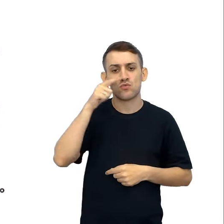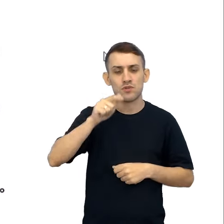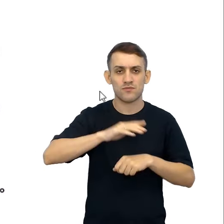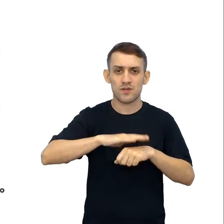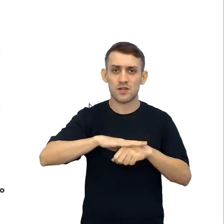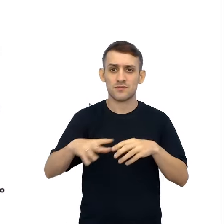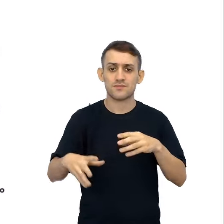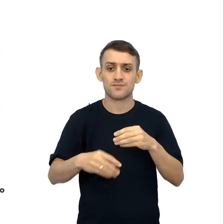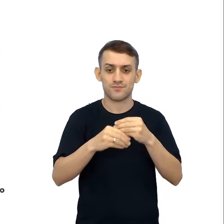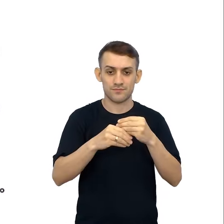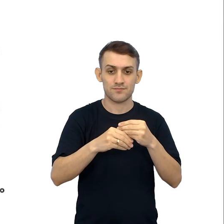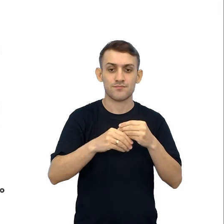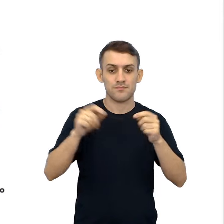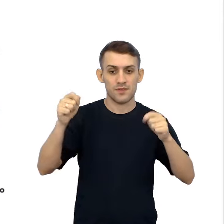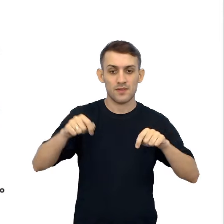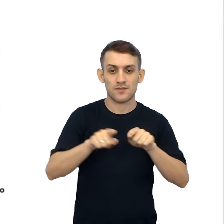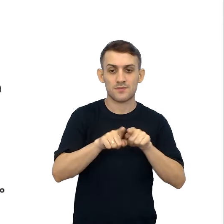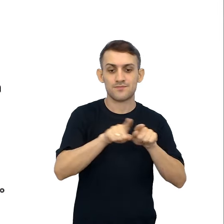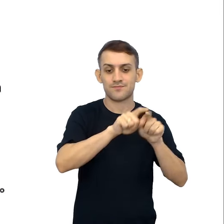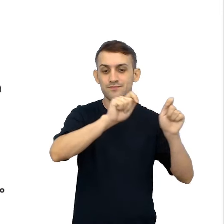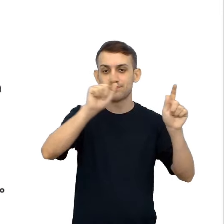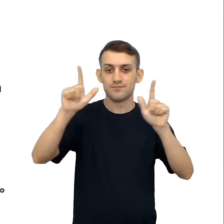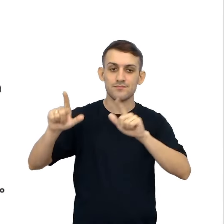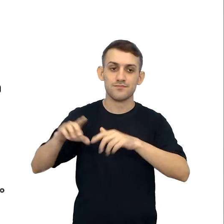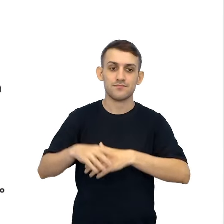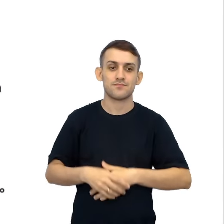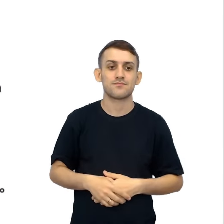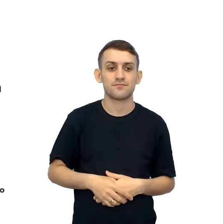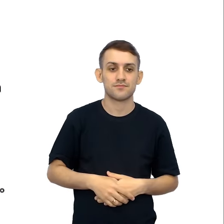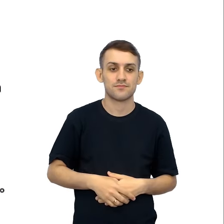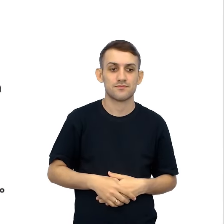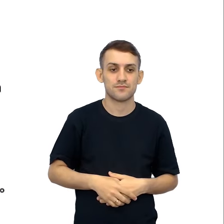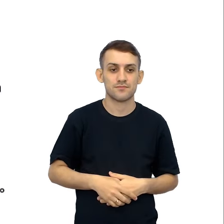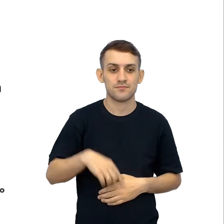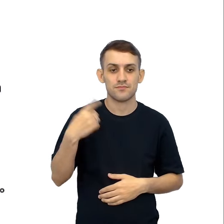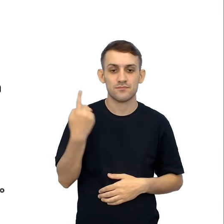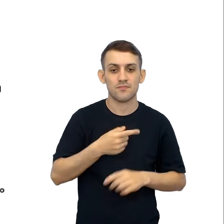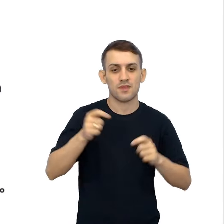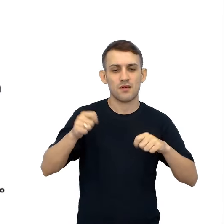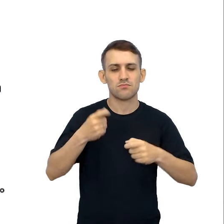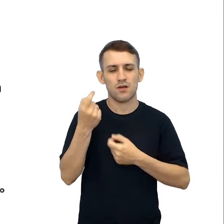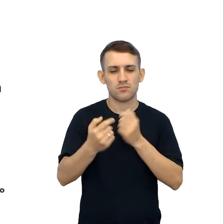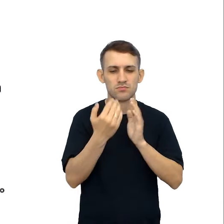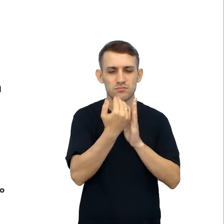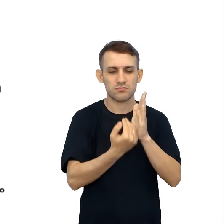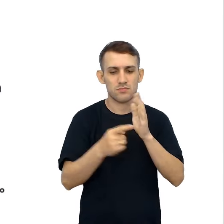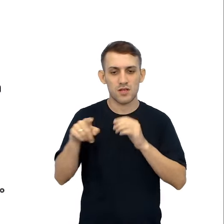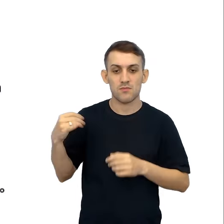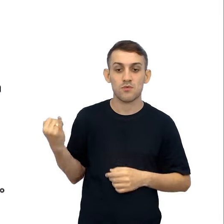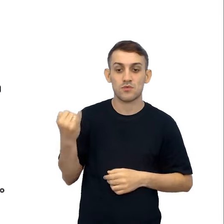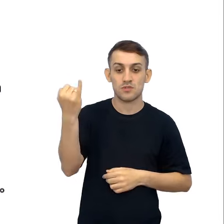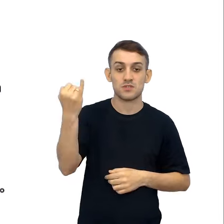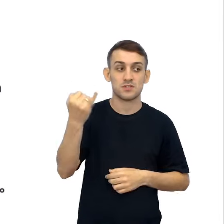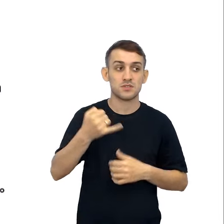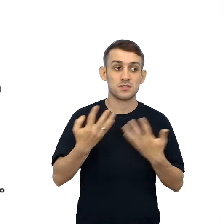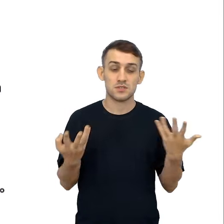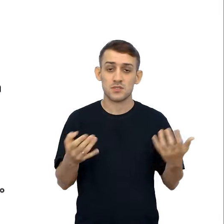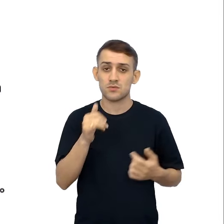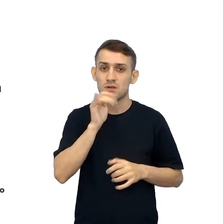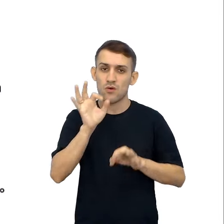integração. Podemos ir, então, para a próxima etapa, Marcinha, para vermos algumas etapas que são importantes. Então,